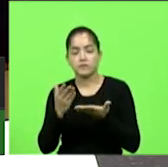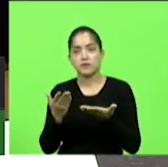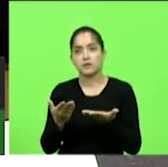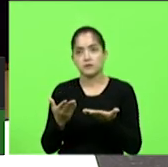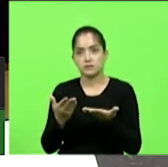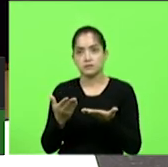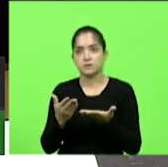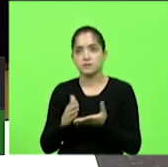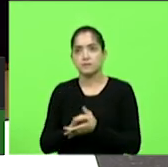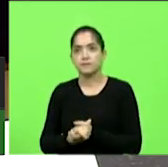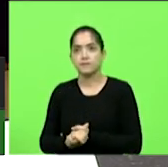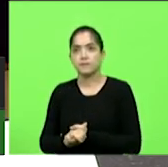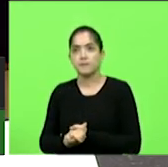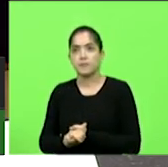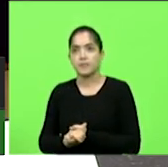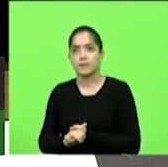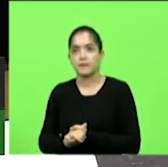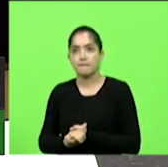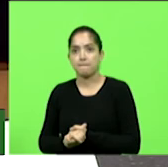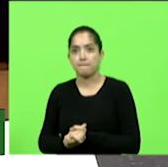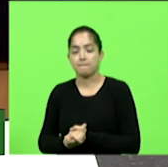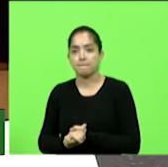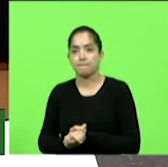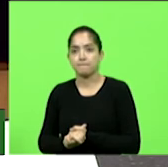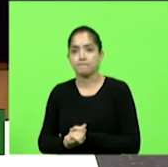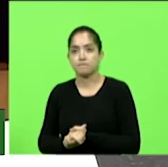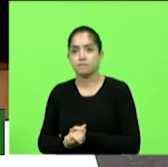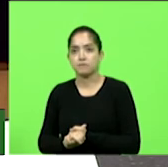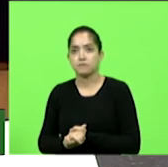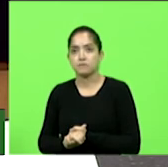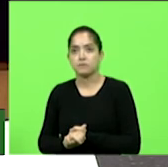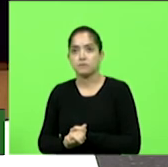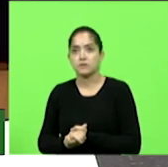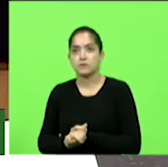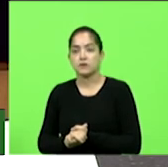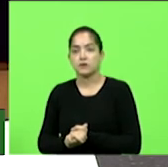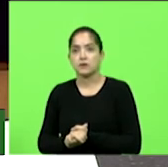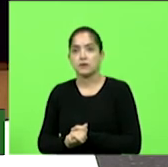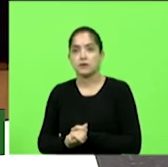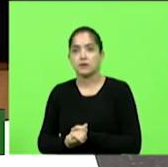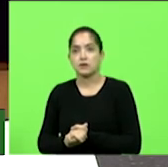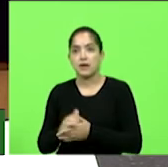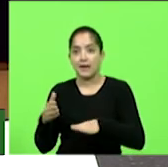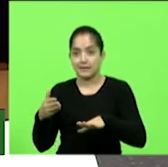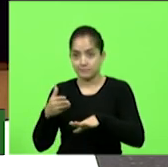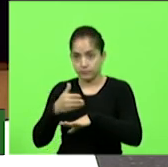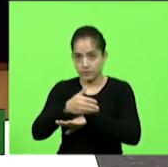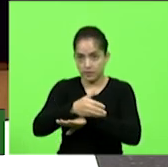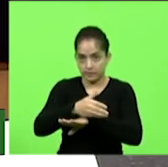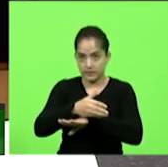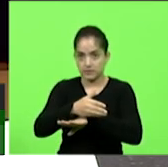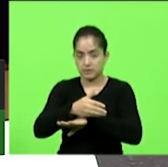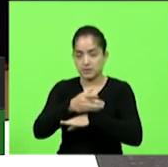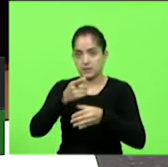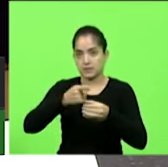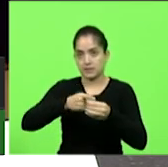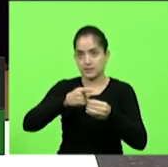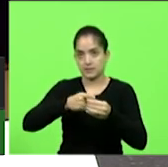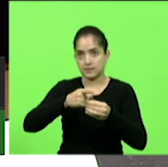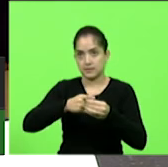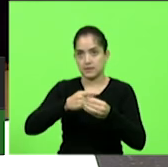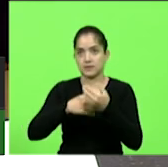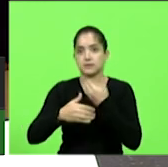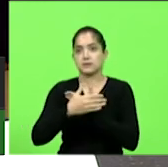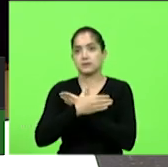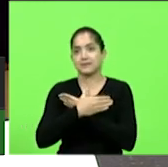Meu, 2 minutinhos para concluir o assunto aí. Obrigado. A travessia da cidade de Seara é